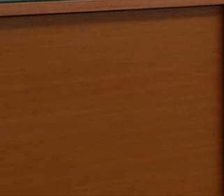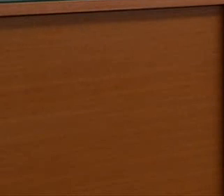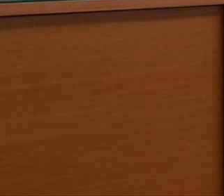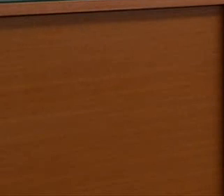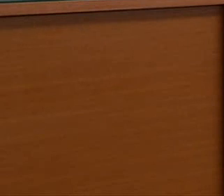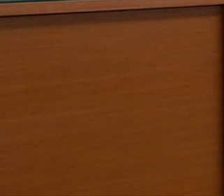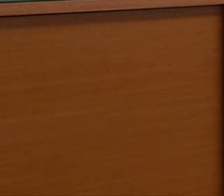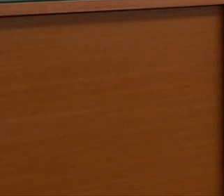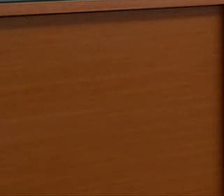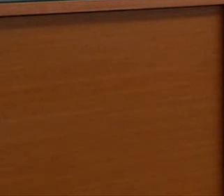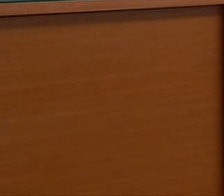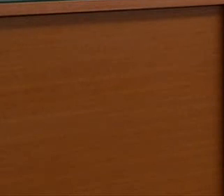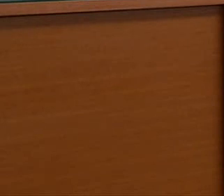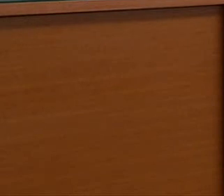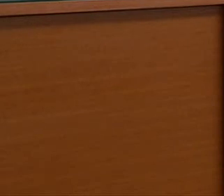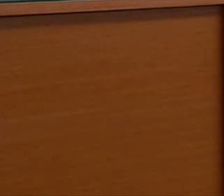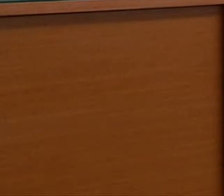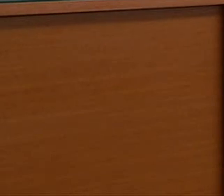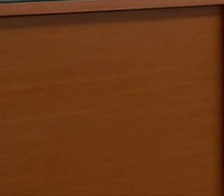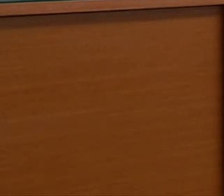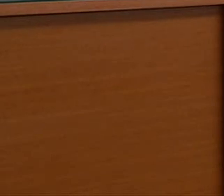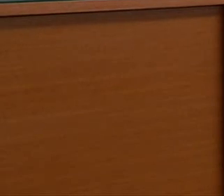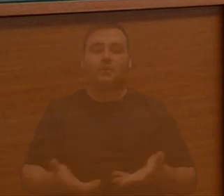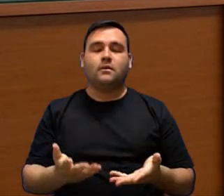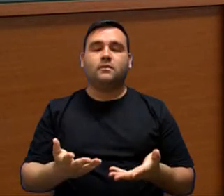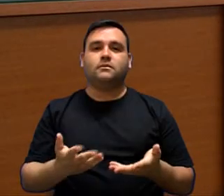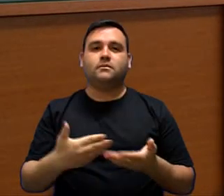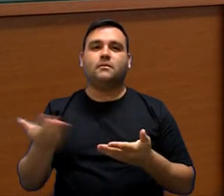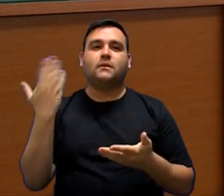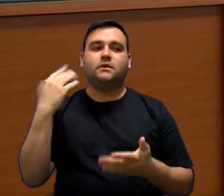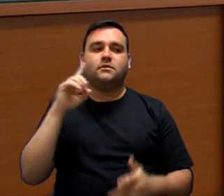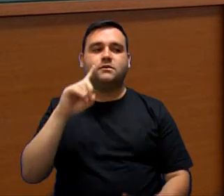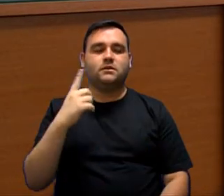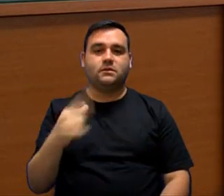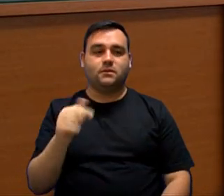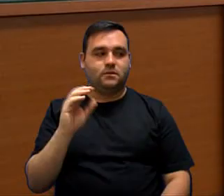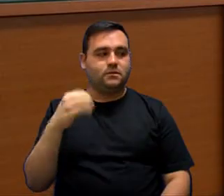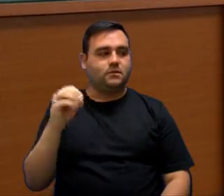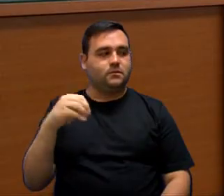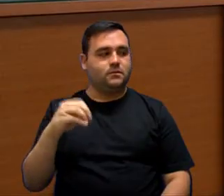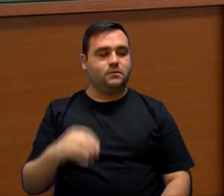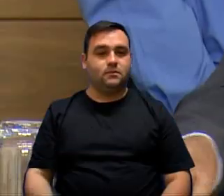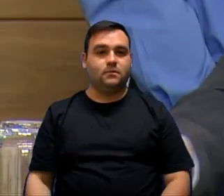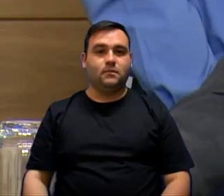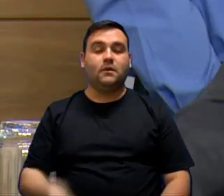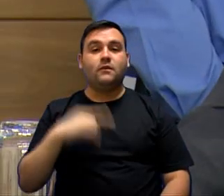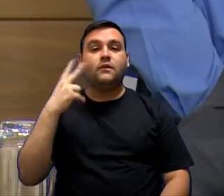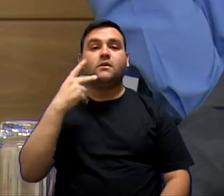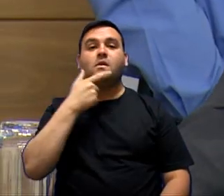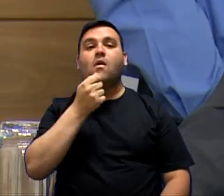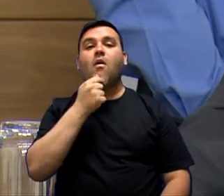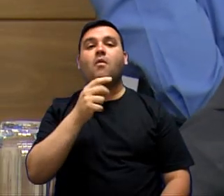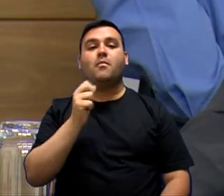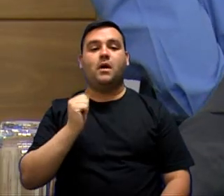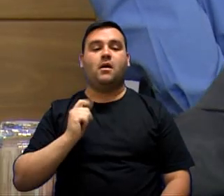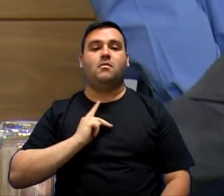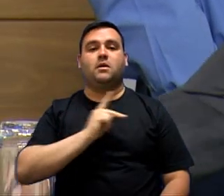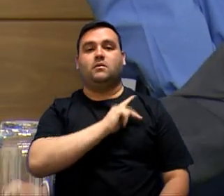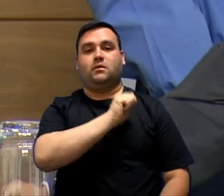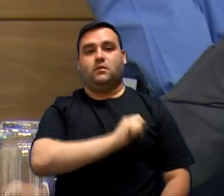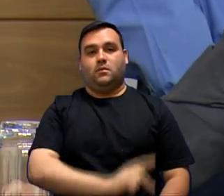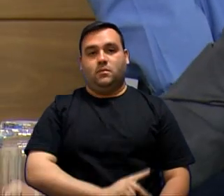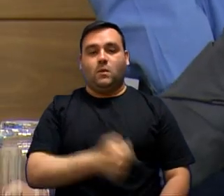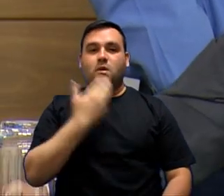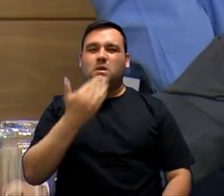Leitura da ata da 64ª sessão ordinária realizada no dia 17 de outubro. Vereador Pastor Apolo pede